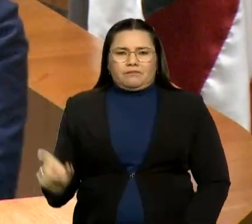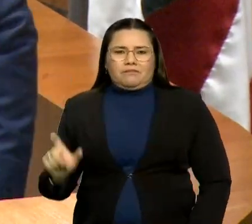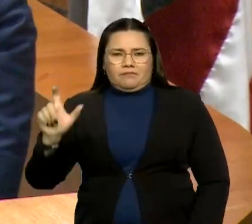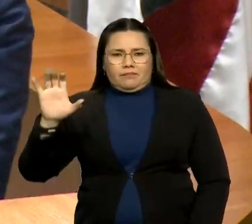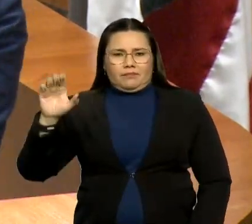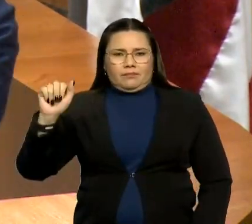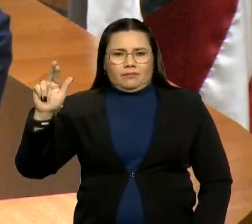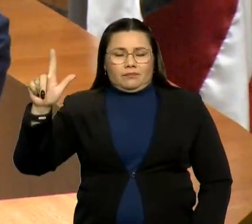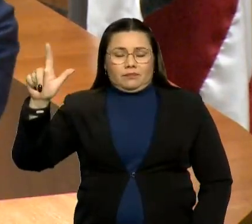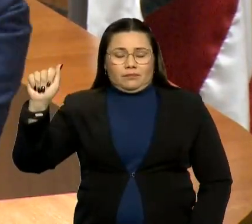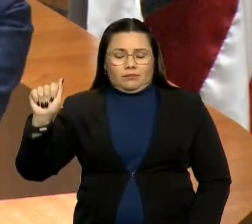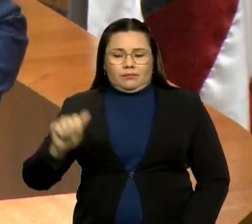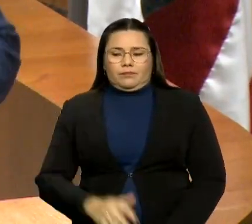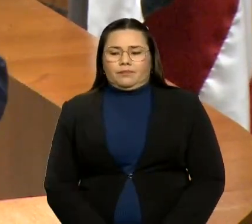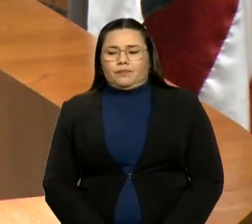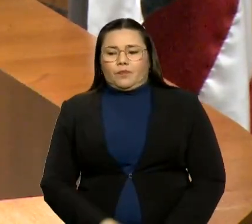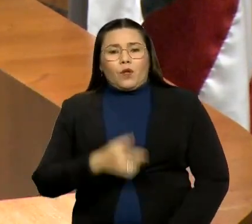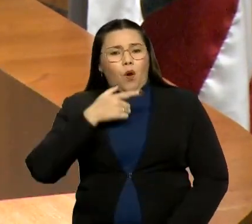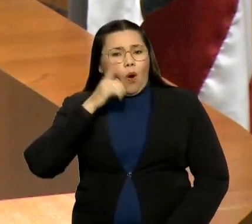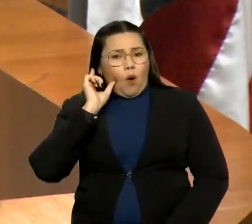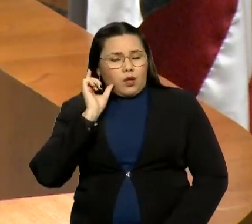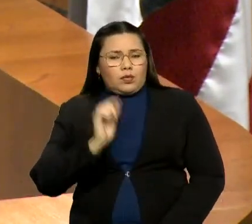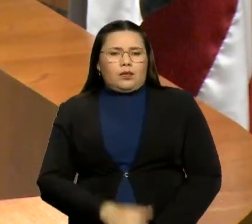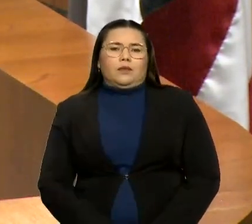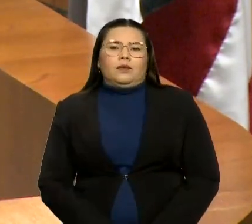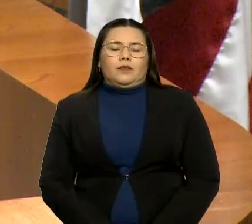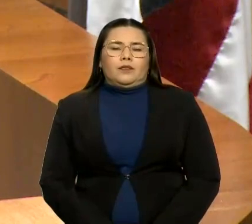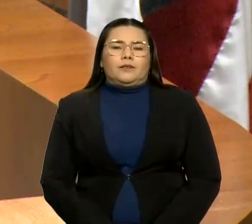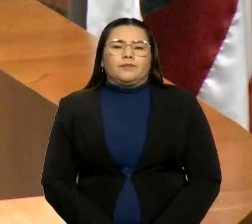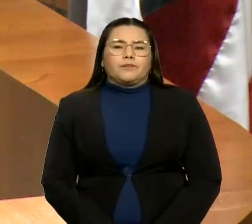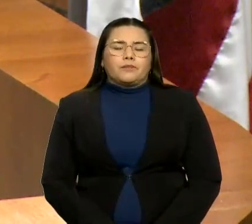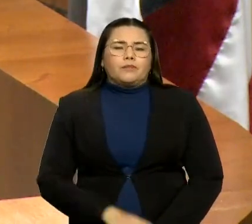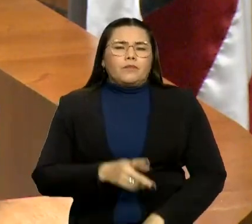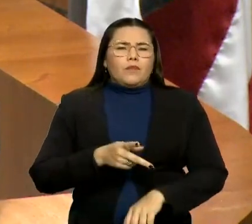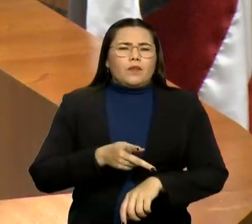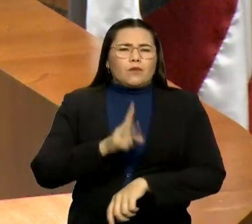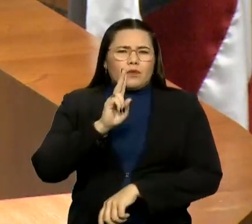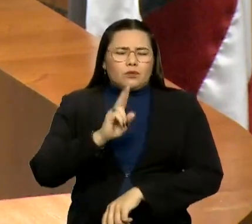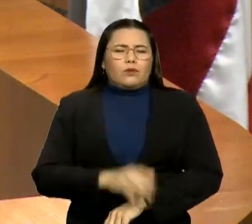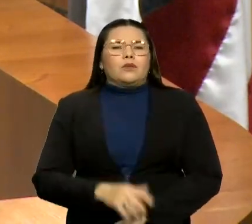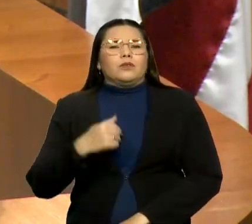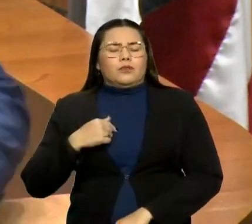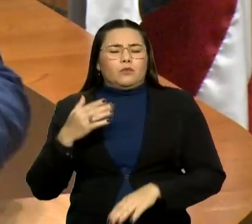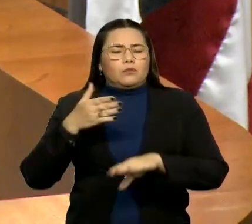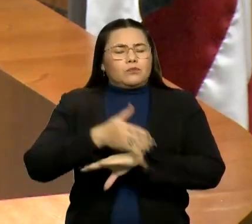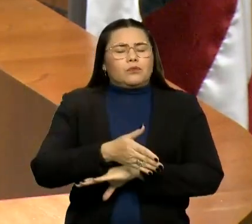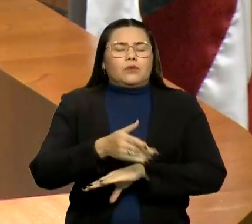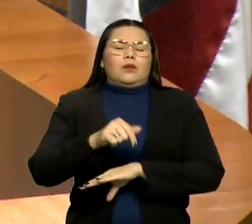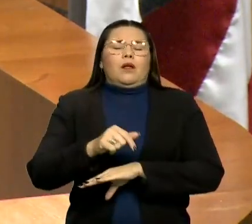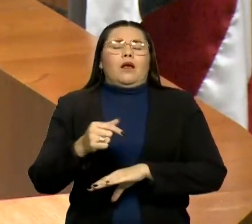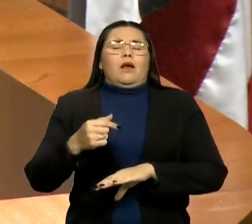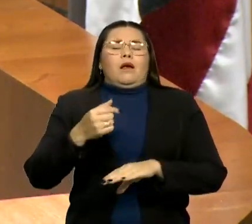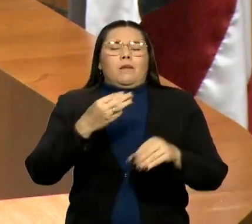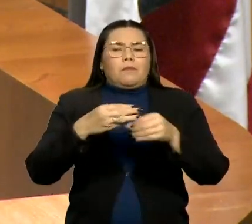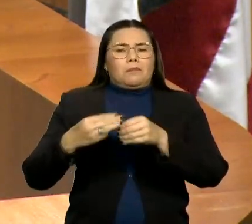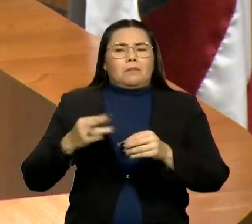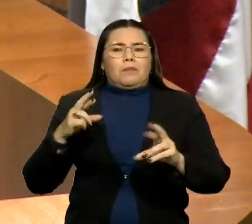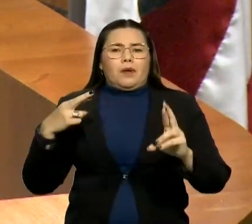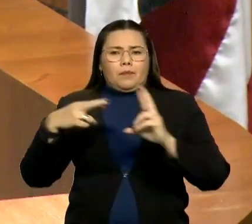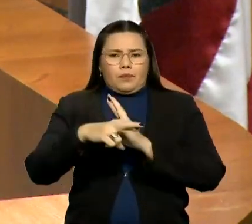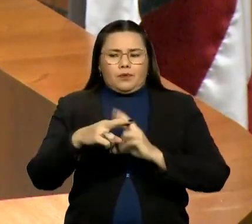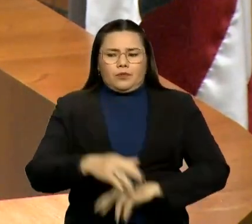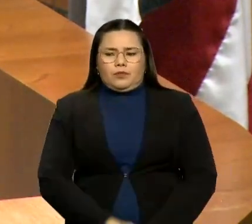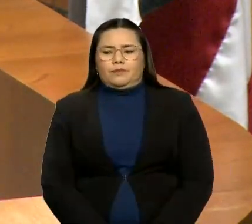14 horas, eu estive no município da Raposa, fazendo duas atividades. A primeira delas, uma reunião com